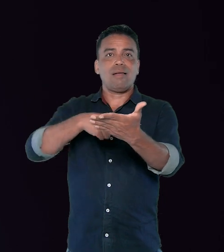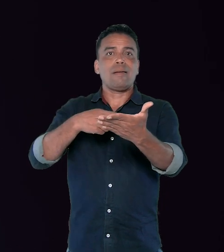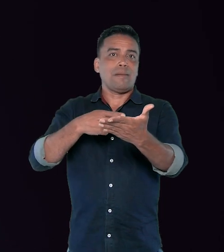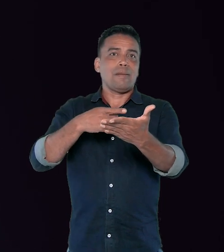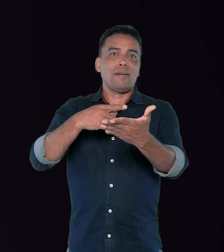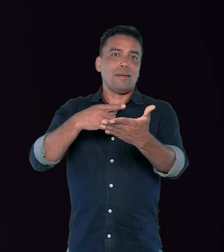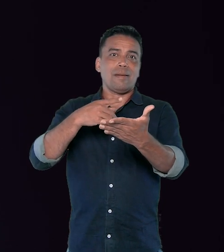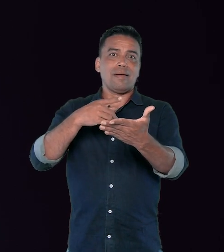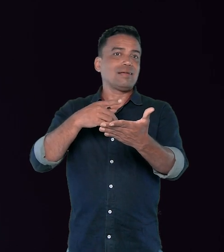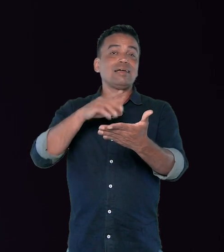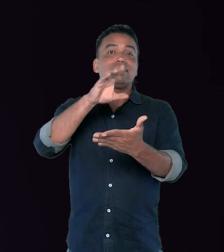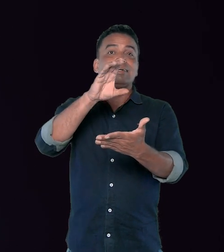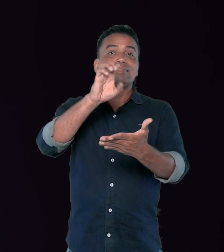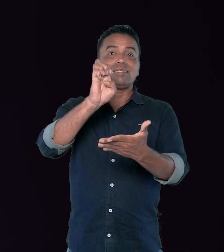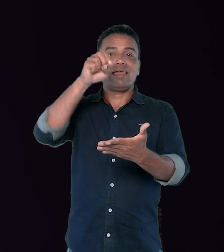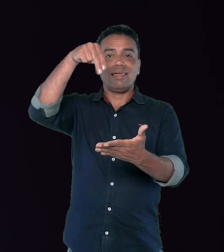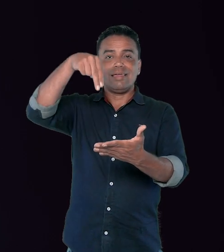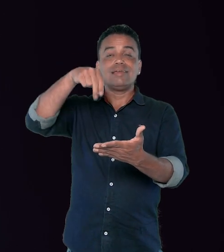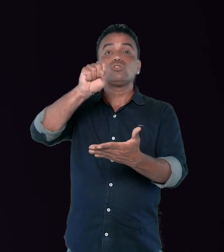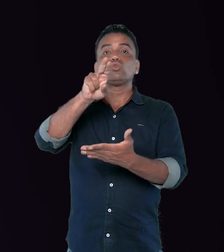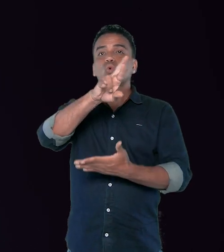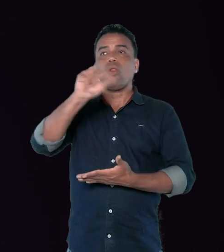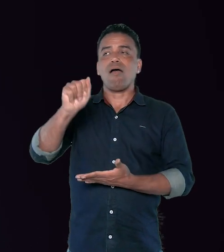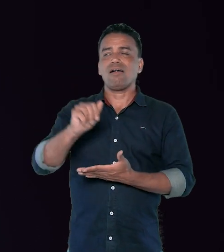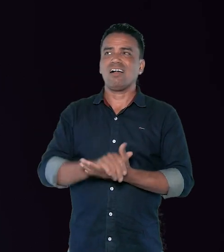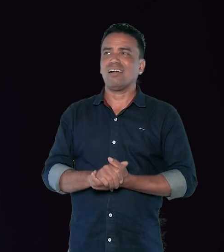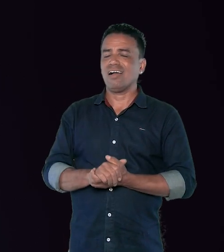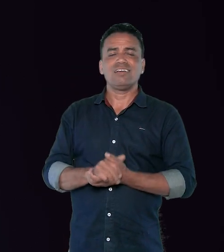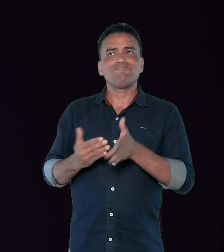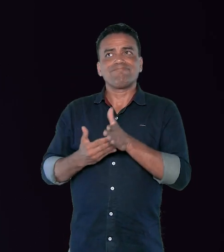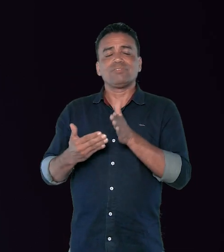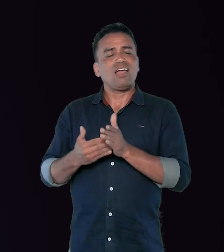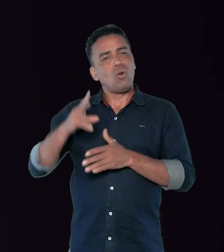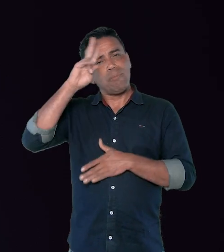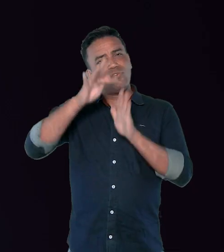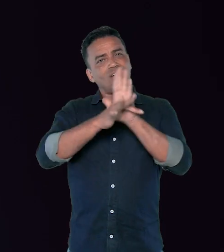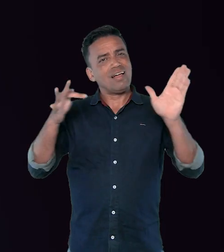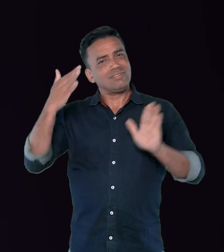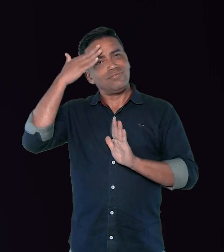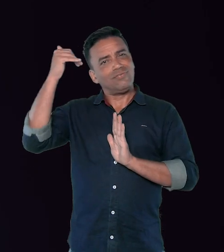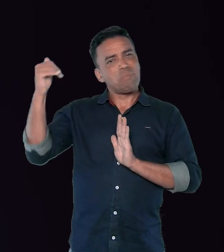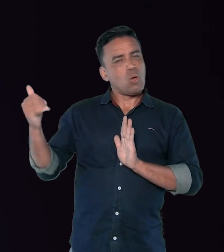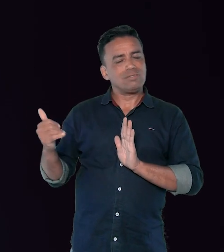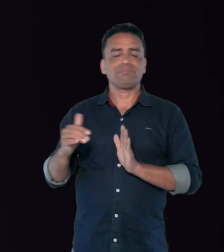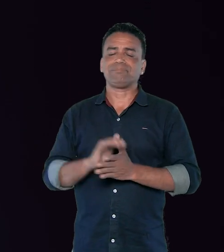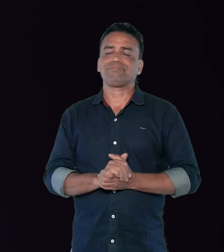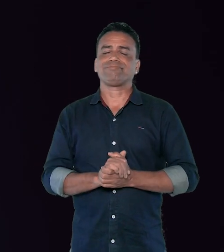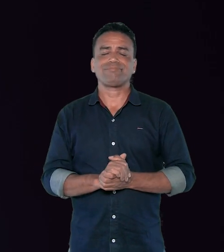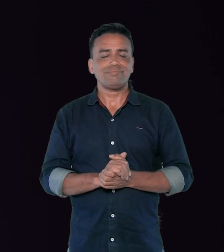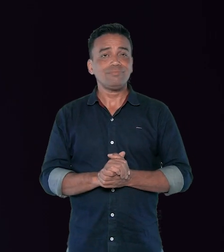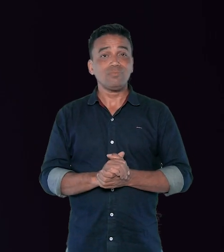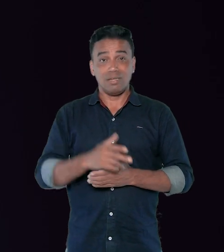obstáculos para que eu escrevesse esse livro, né? E eu lembro muito de uma frase do Dostoiévski, né, que fala que